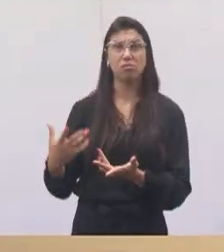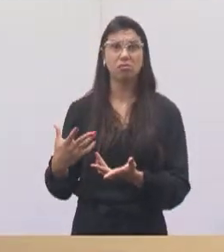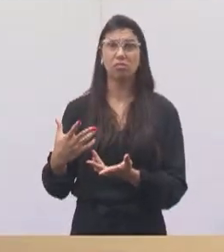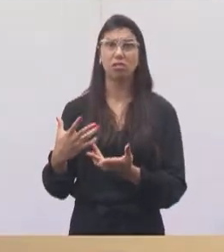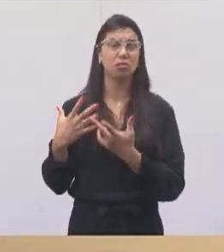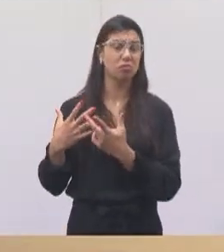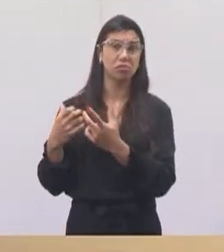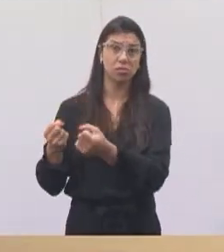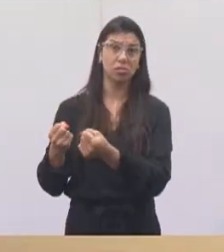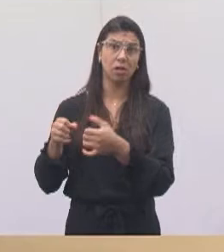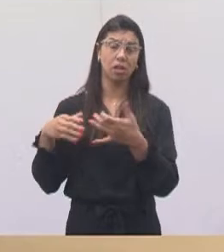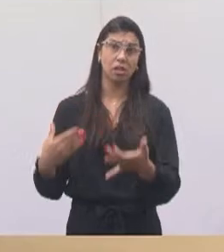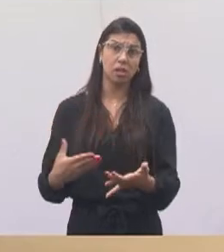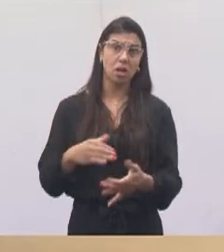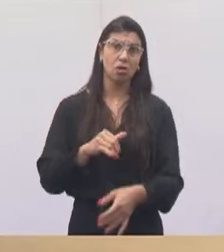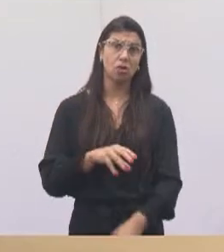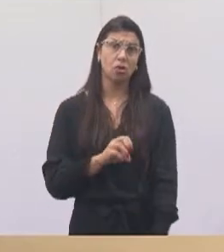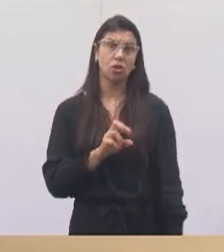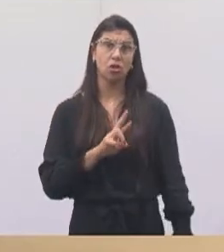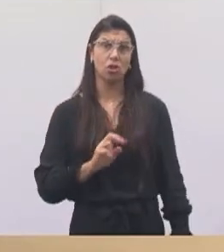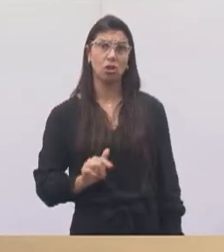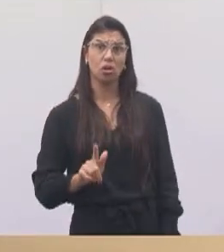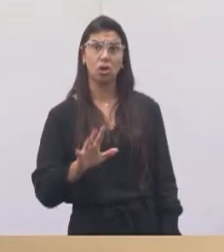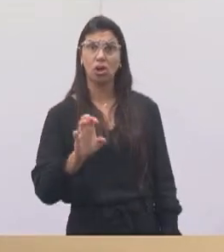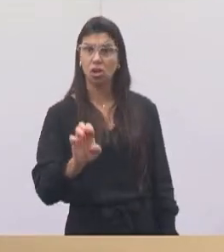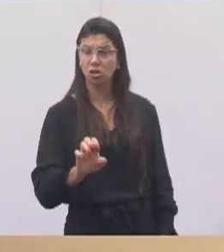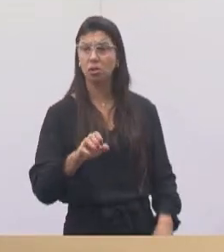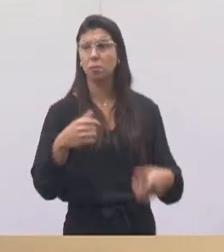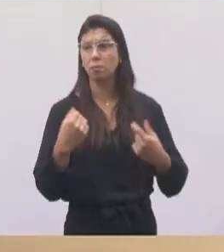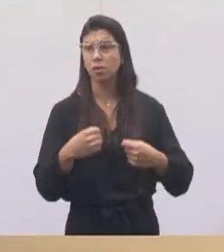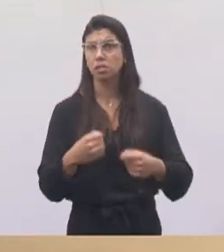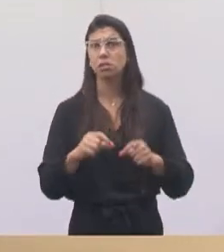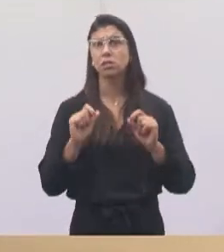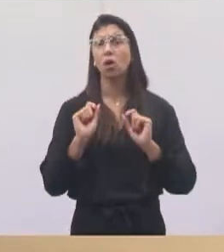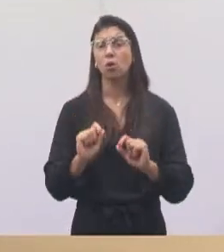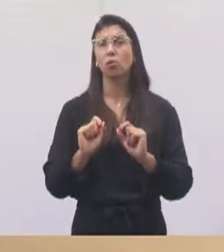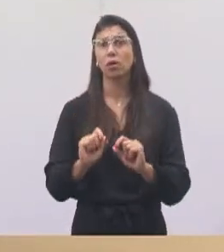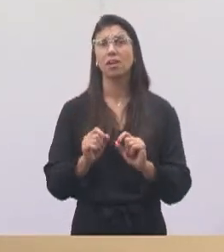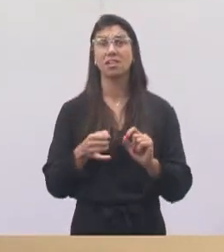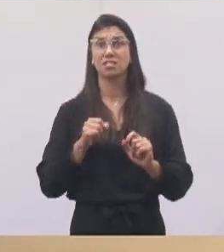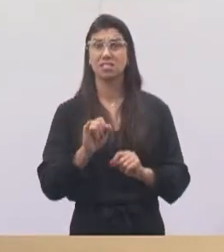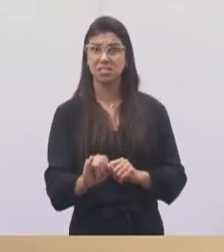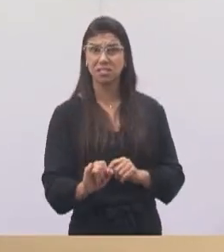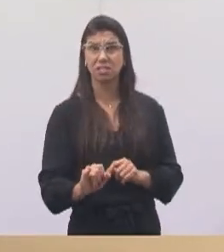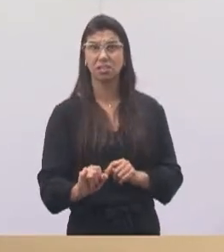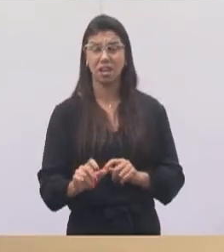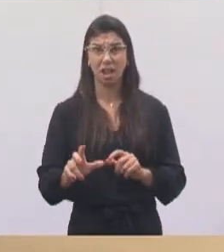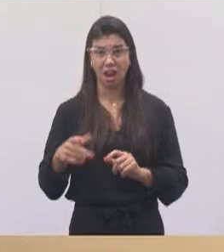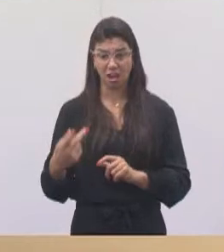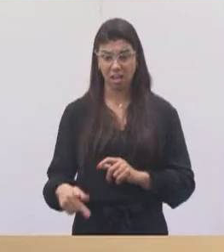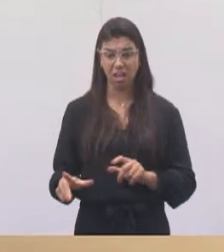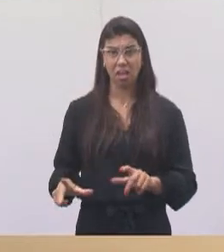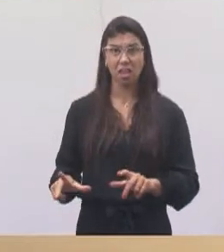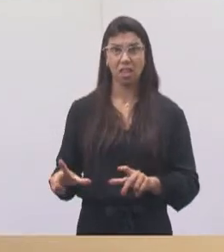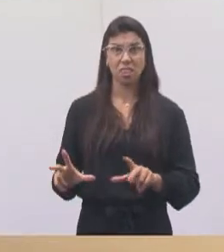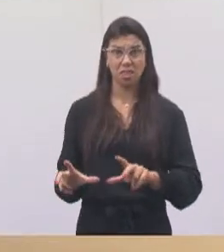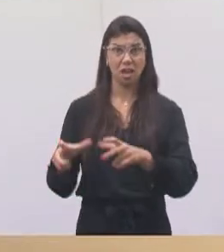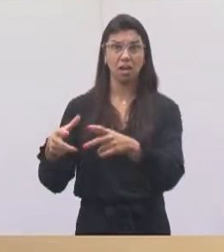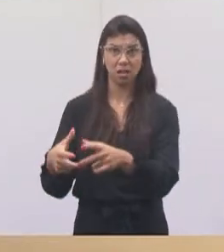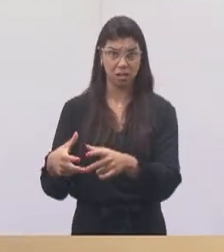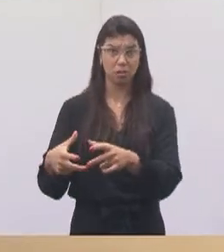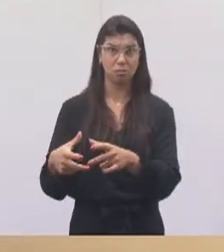Jorge, eu acho que vocês têm que pedir demissão dessa casa, porque se o trabalho que vocês fazem aqui dentro dessa